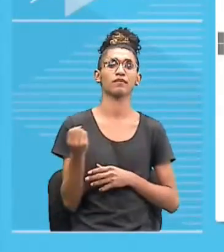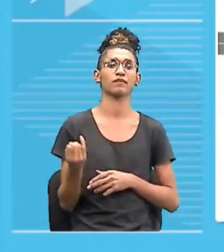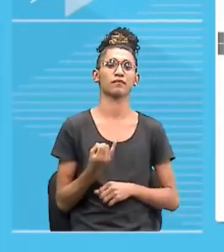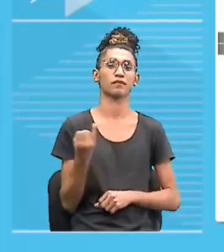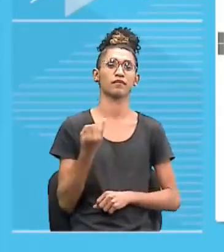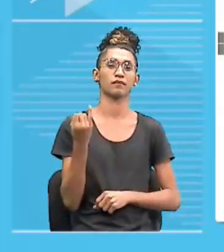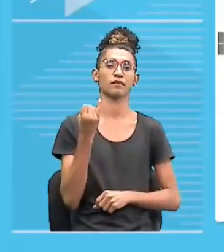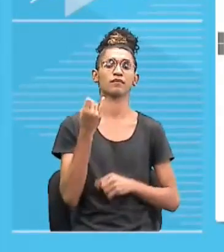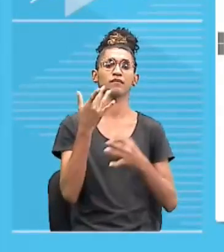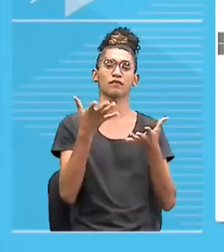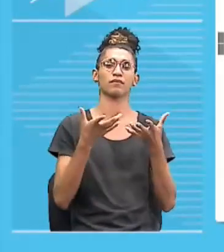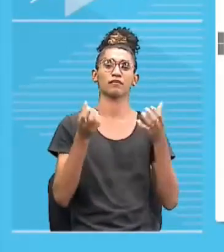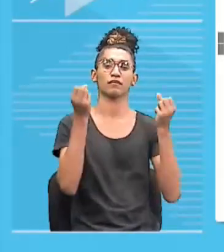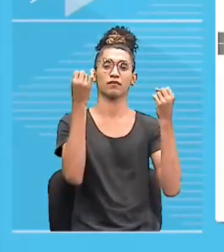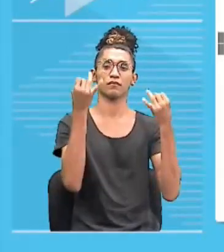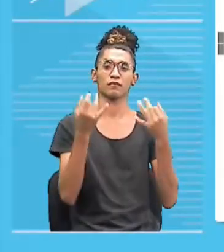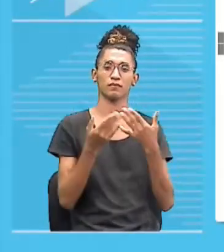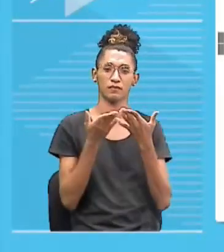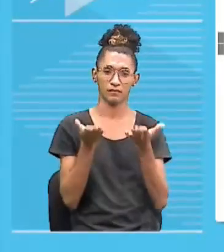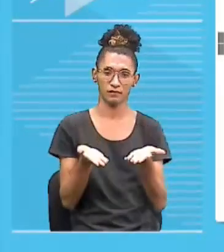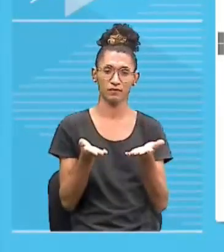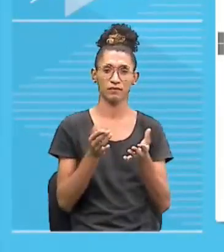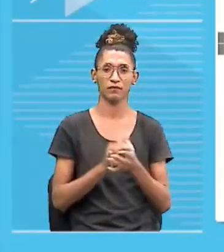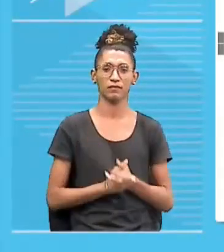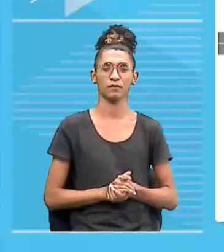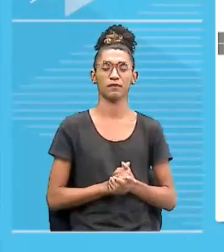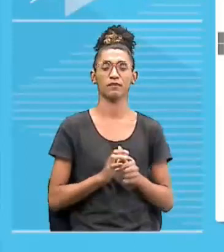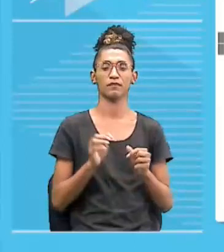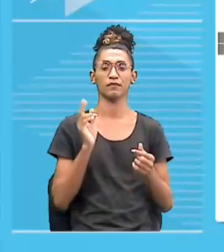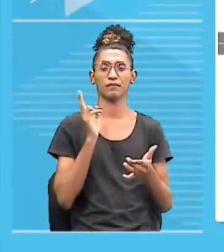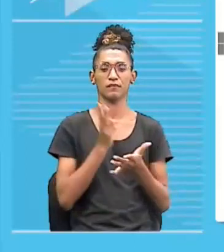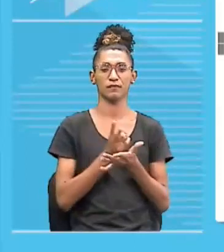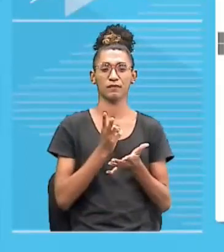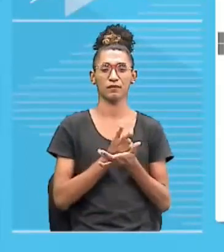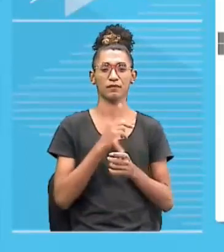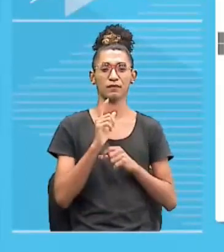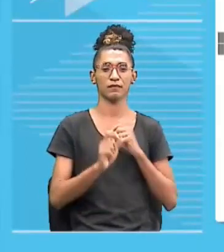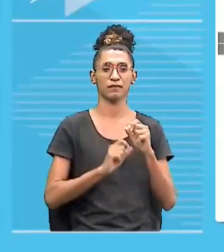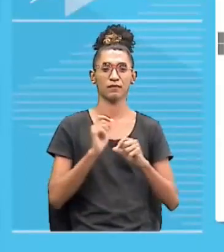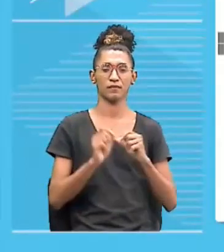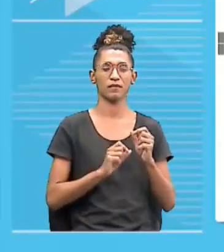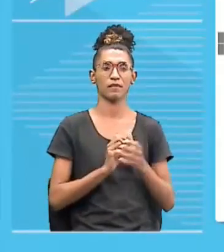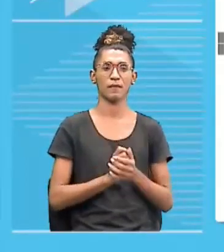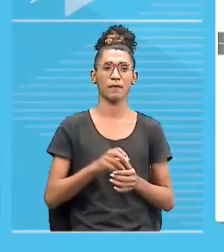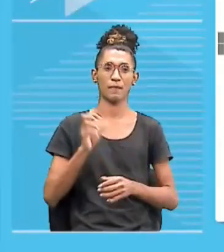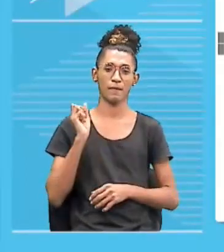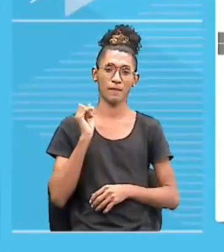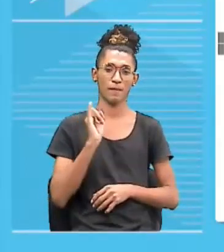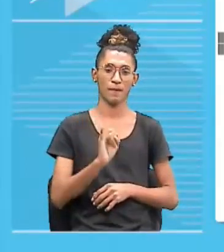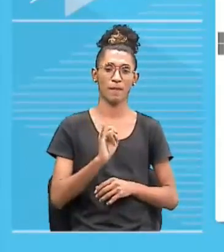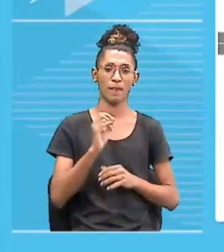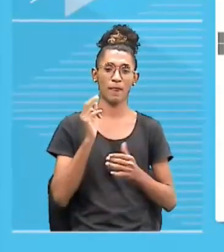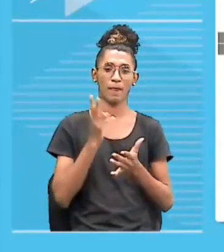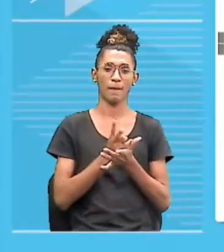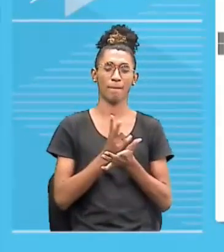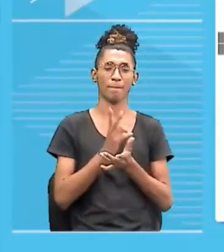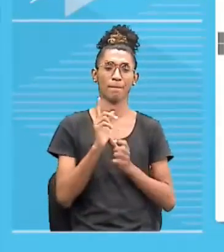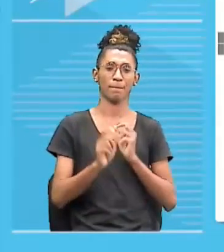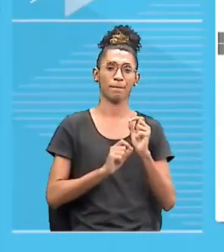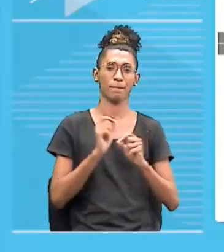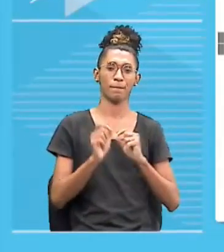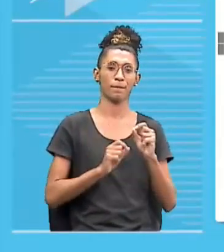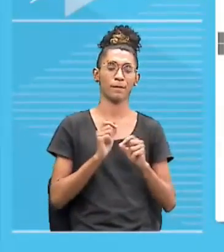ponto-alvo que eu quero falar para vocês. Especificação, galerinha. se especializar no caso,